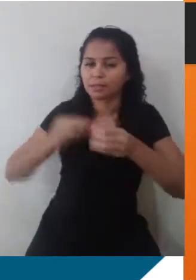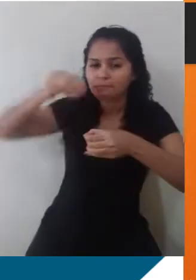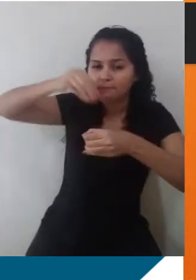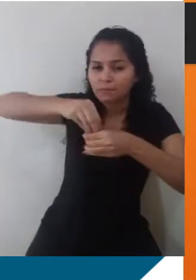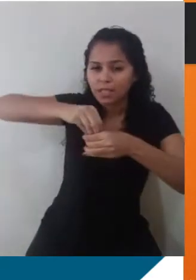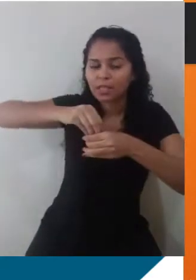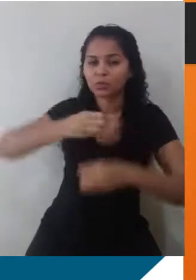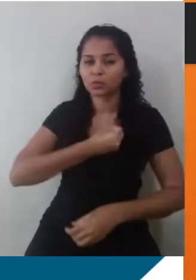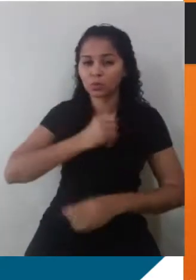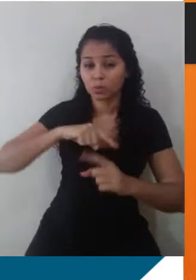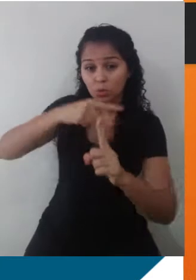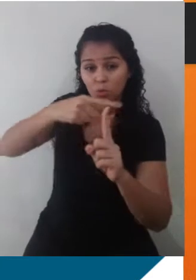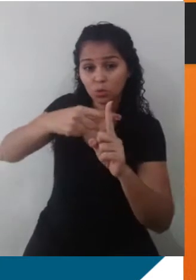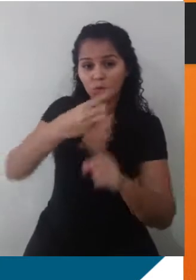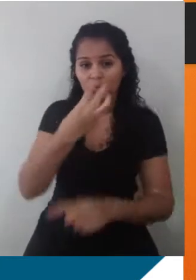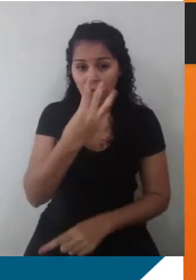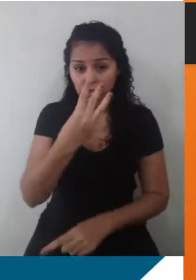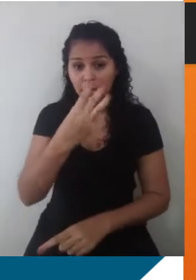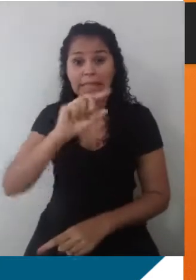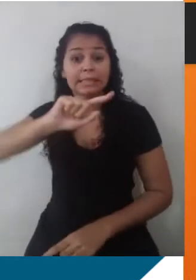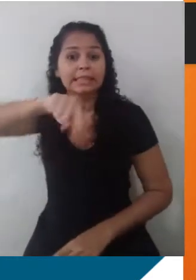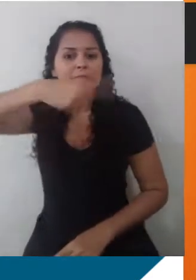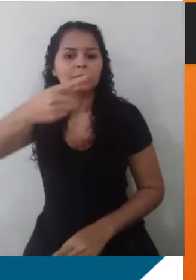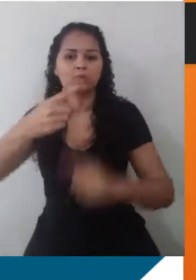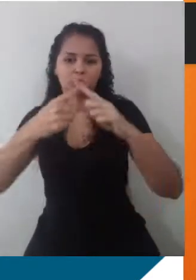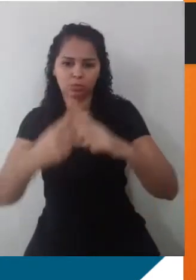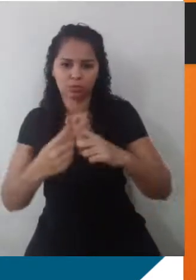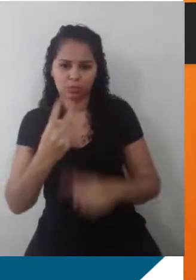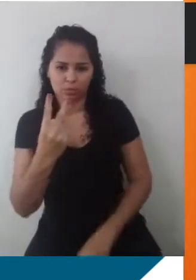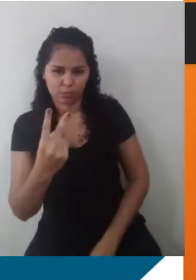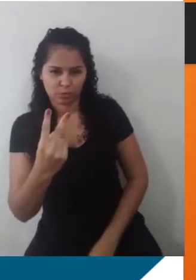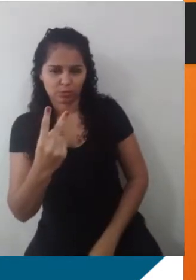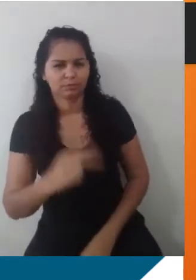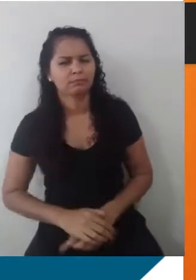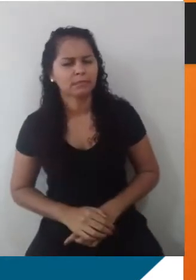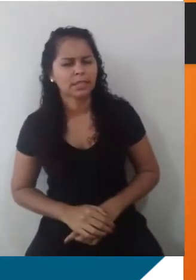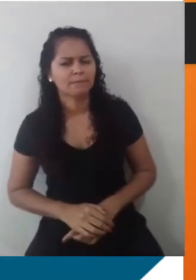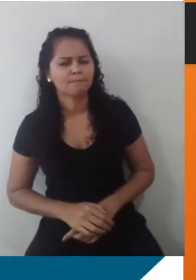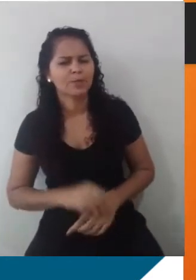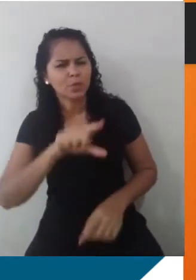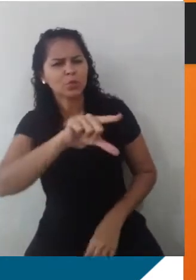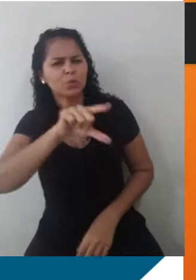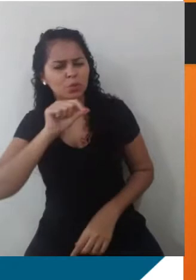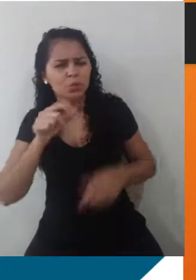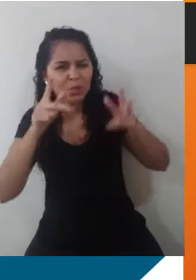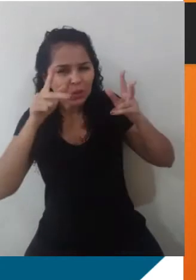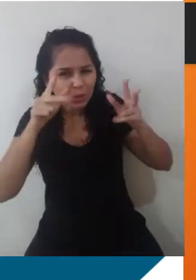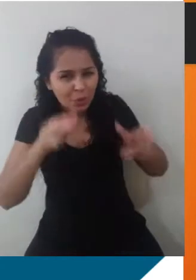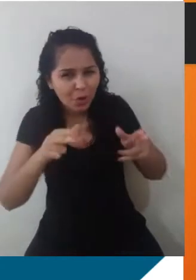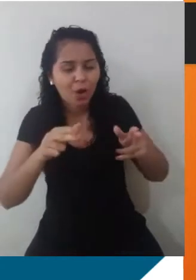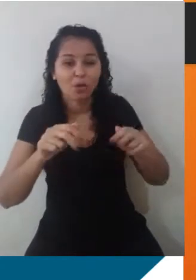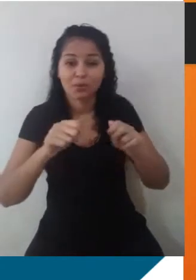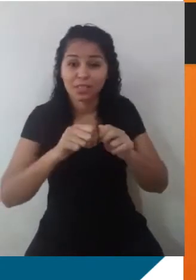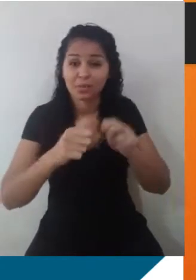soma 3 e depois multiplica por 2. Eu, de propósito, escolhi as mesmas operações que